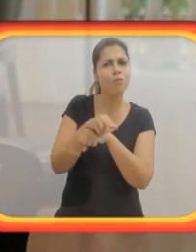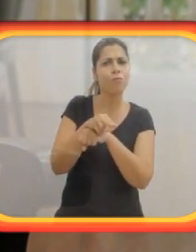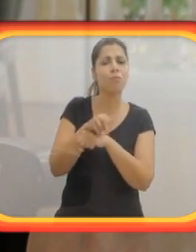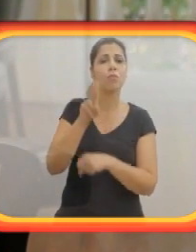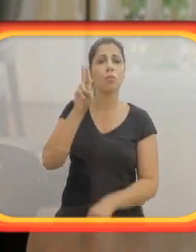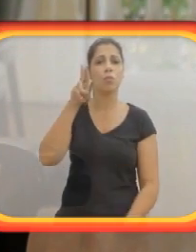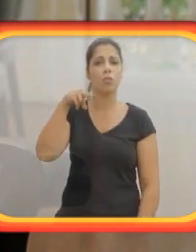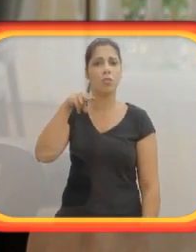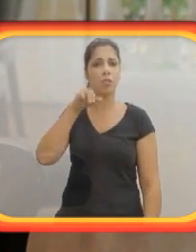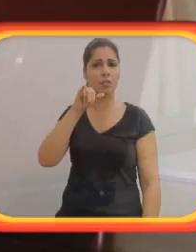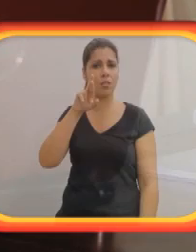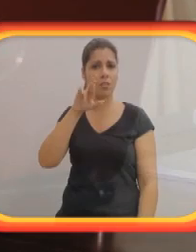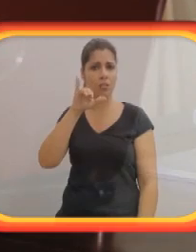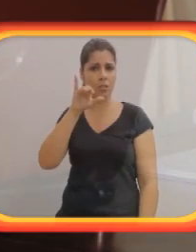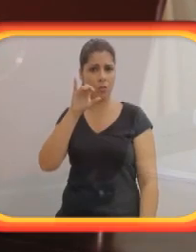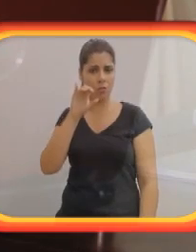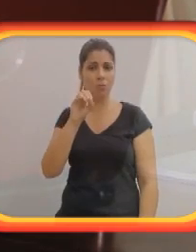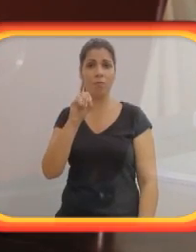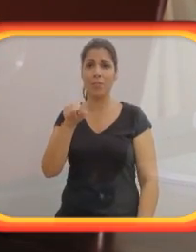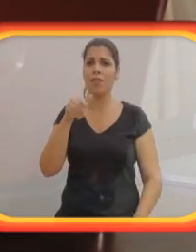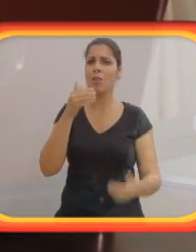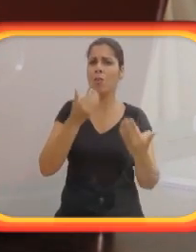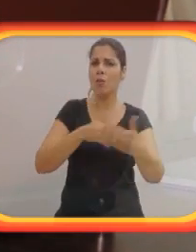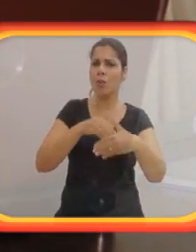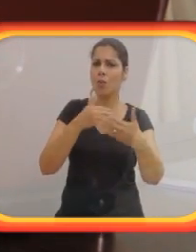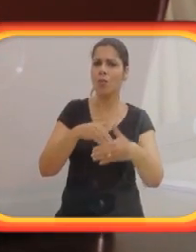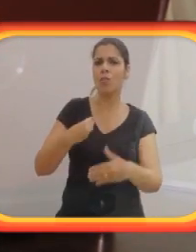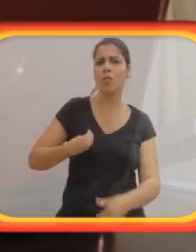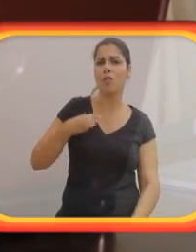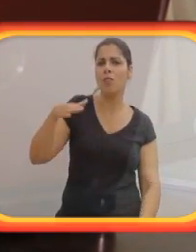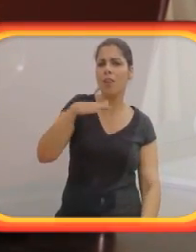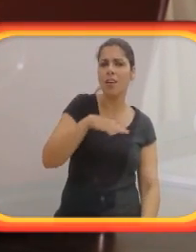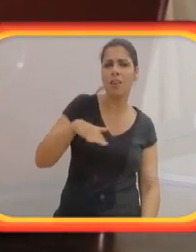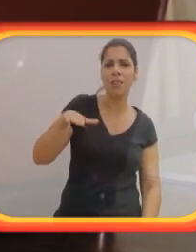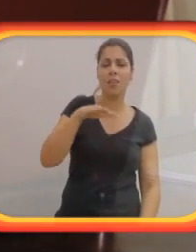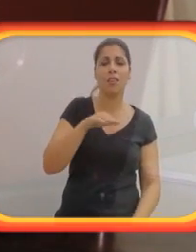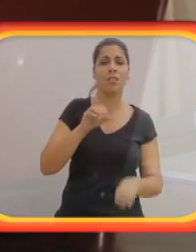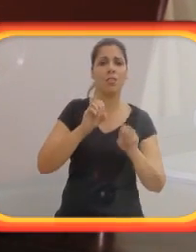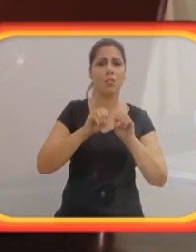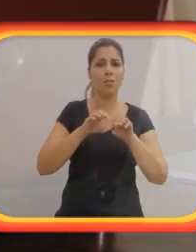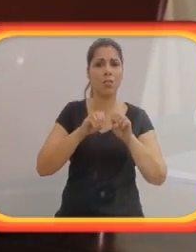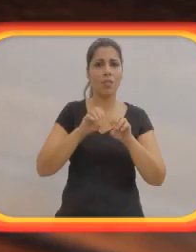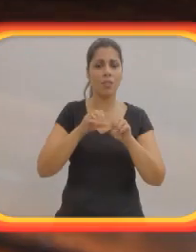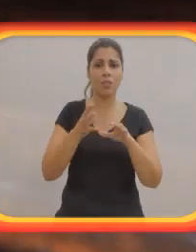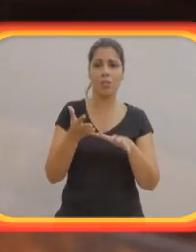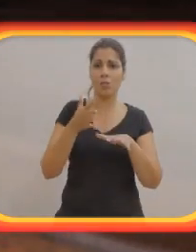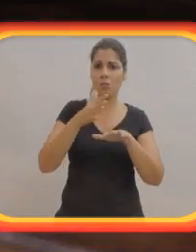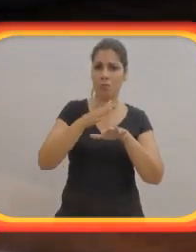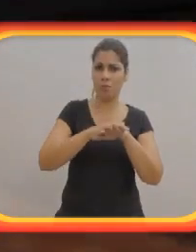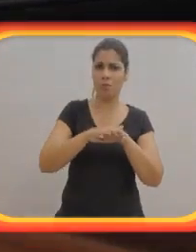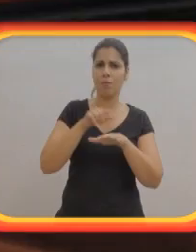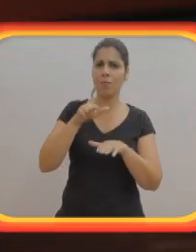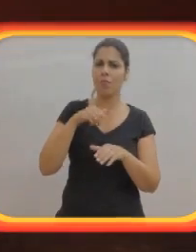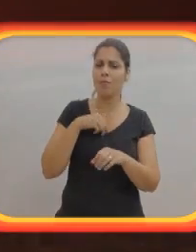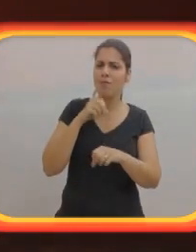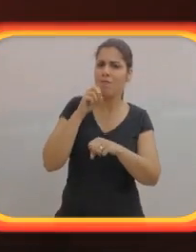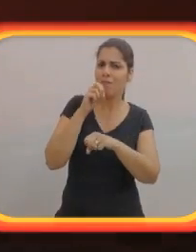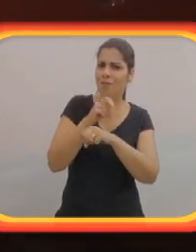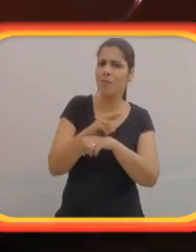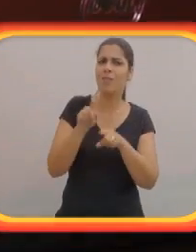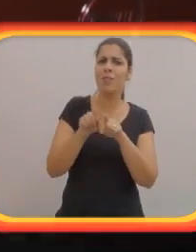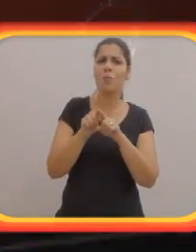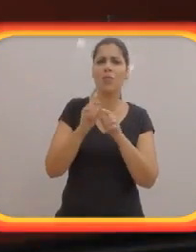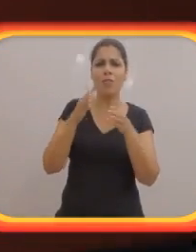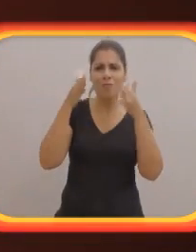na universidade, né, na universidade particular. Em 2010, ingressei na Unirio, após um concurso. Eu entrei, então, para atuar nesse campo